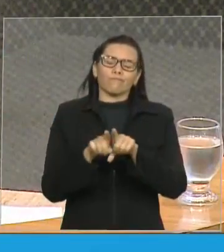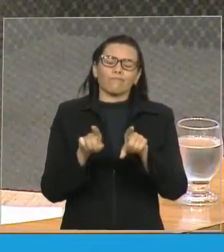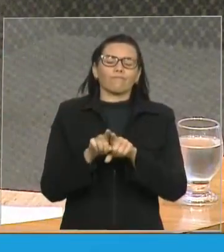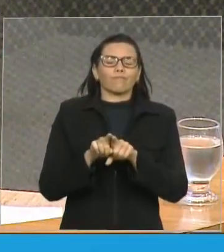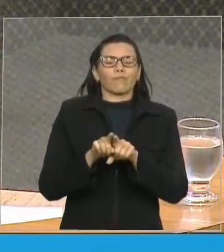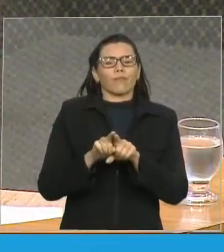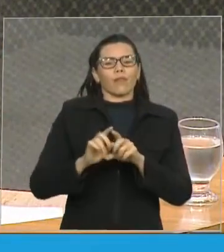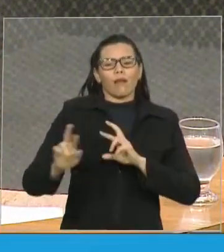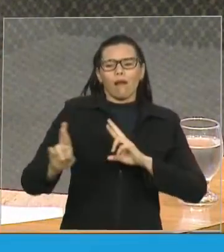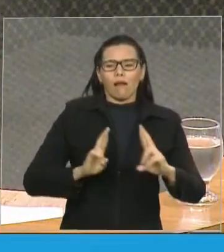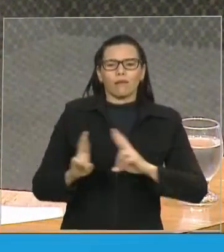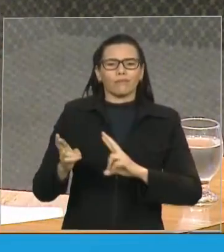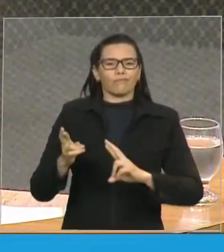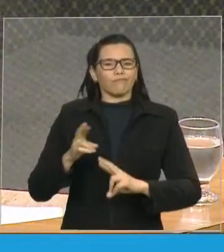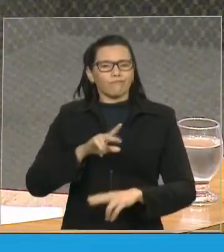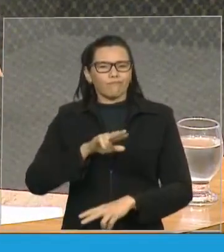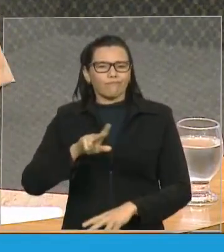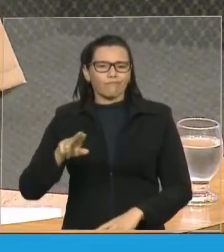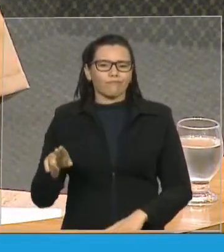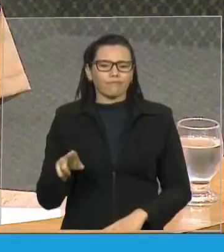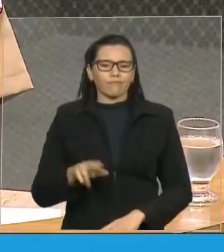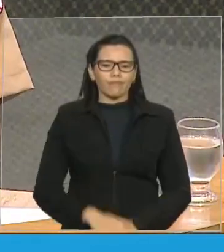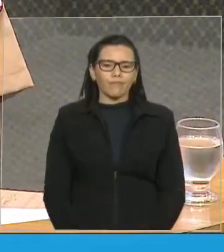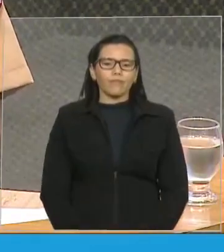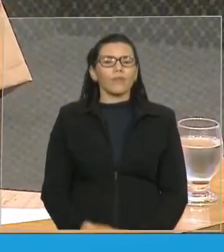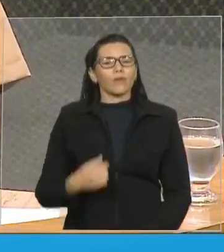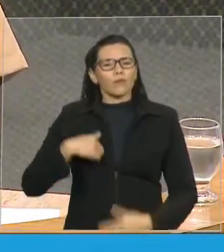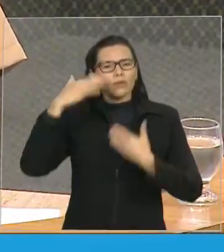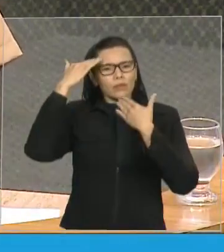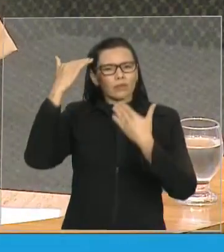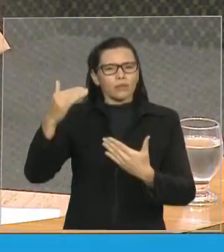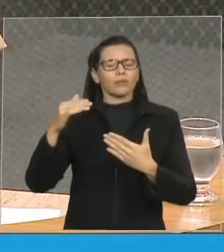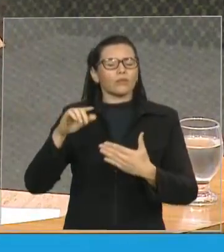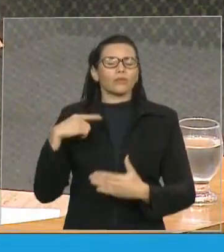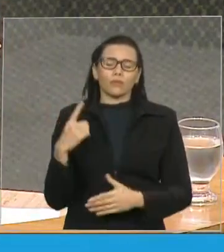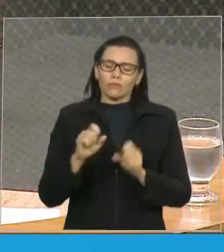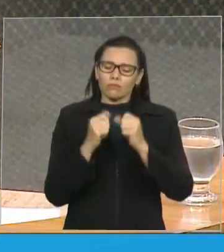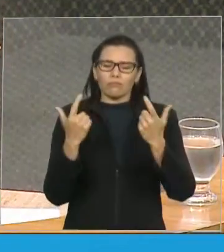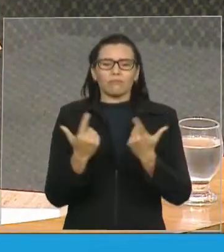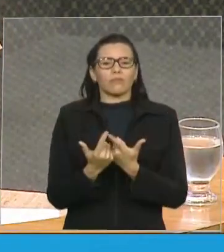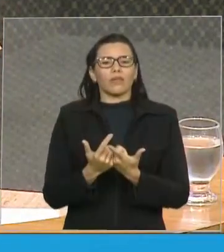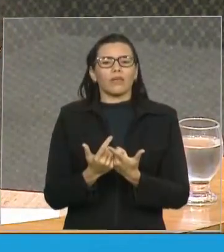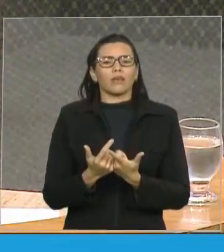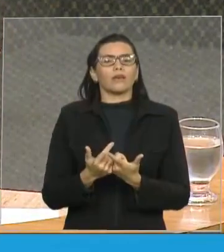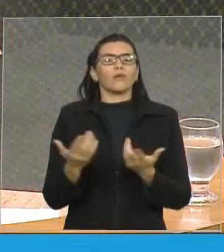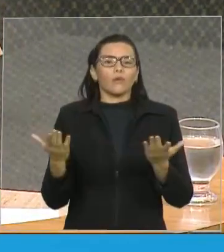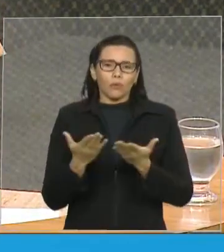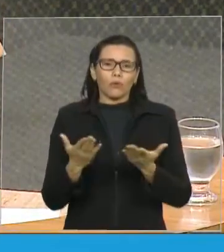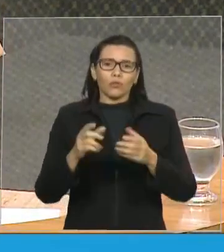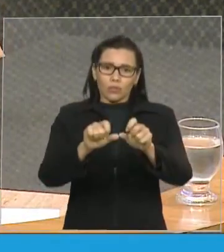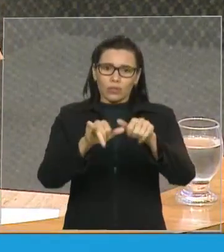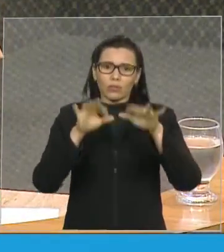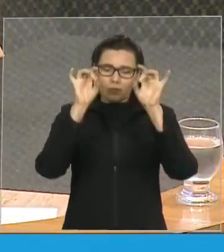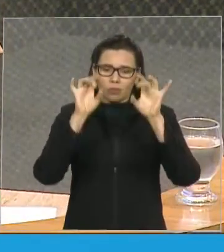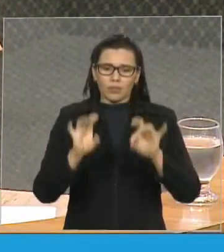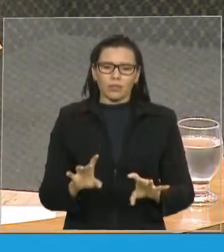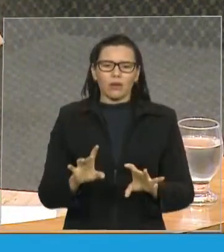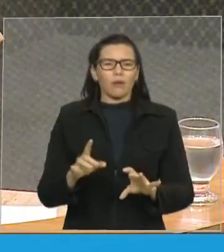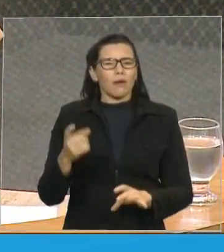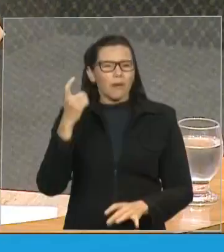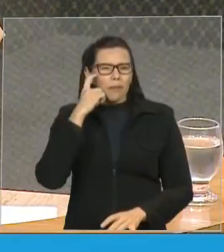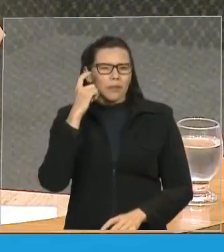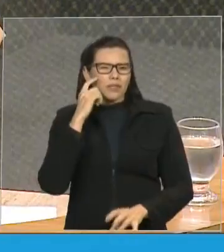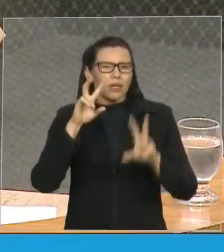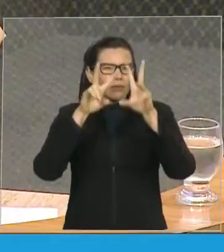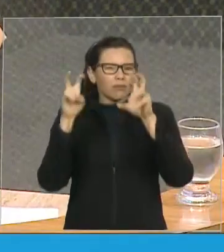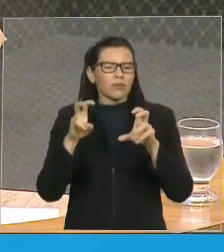desta casa, abrir o espaço para a gente trabalhar, refletir a campanha da fraternidade. Quero também agradecer